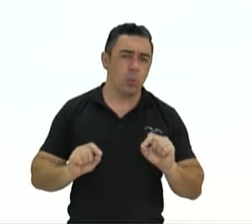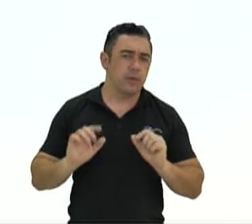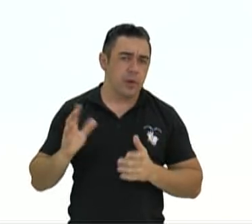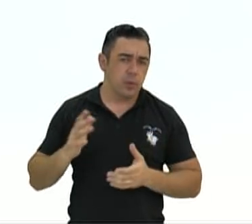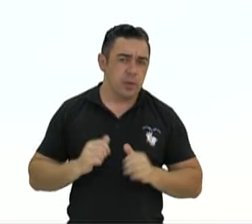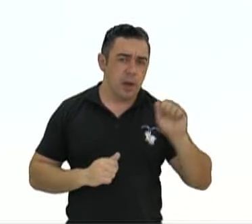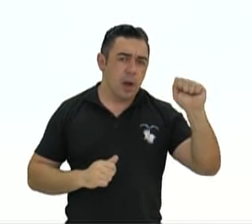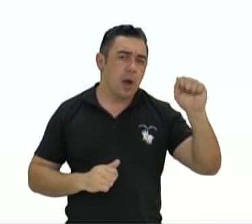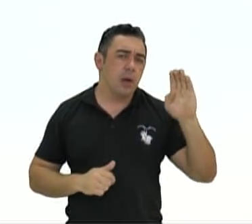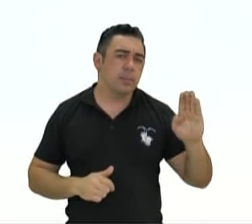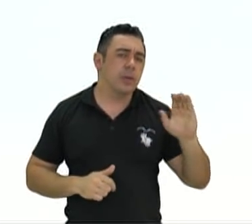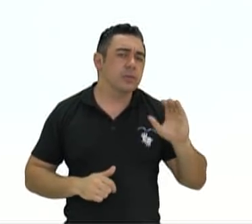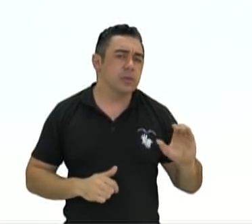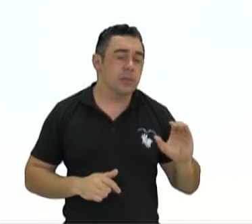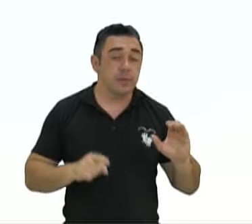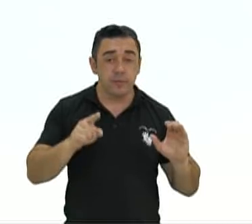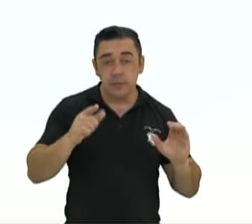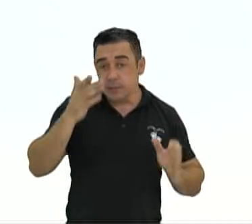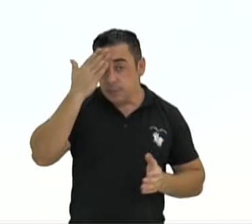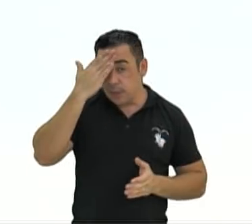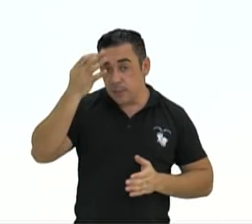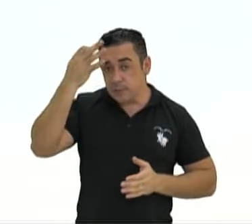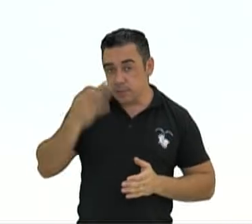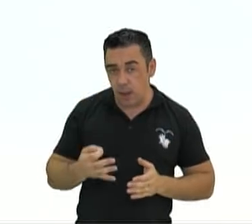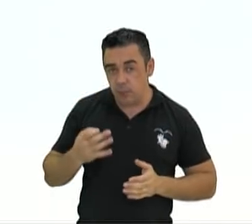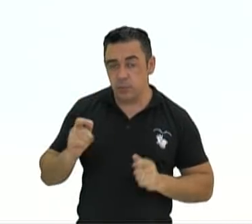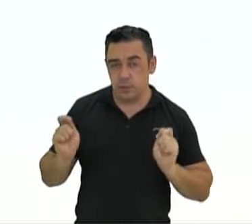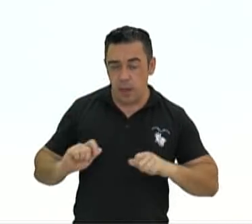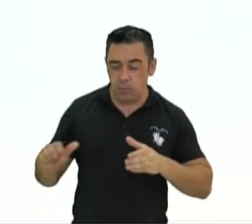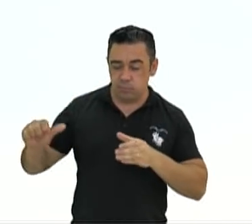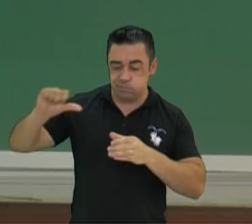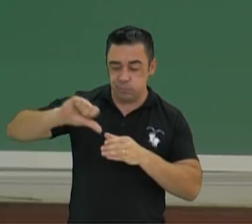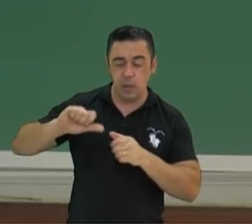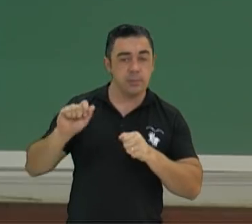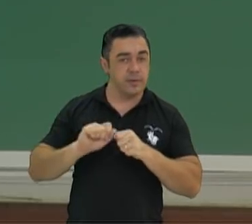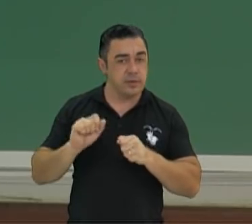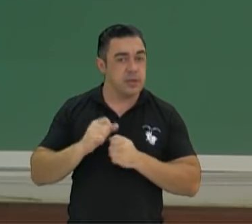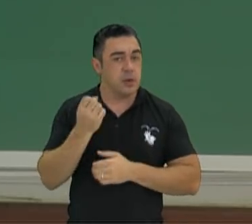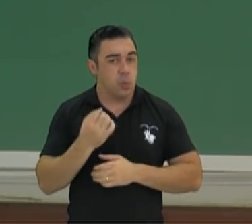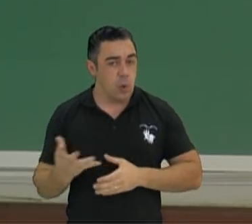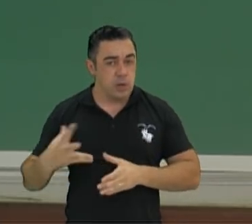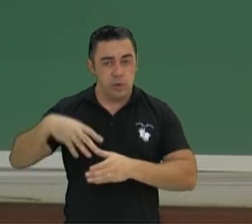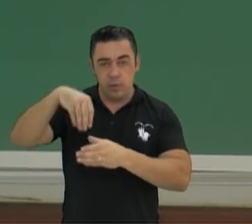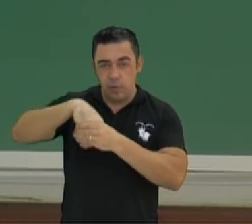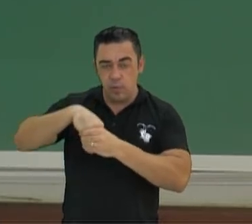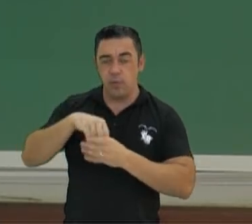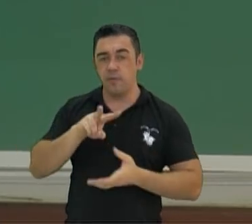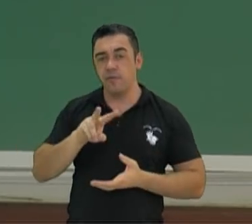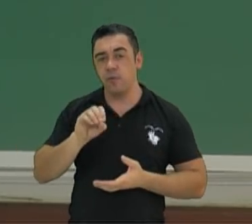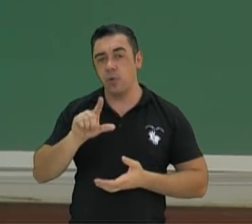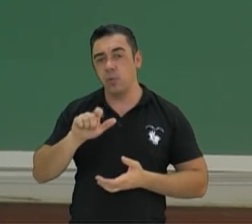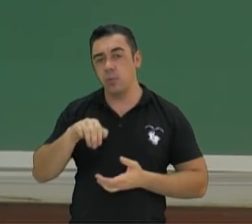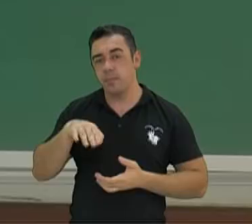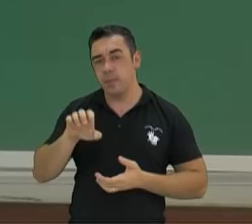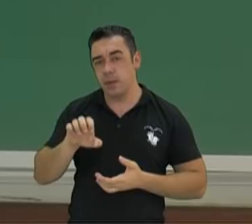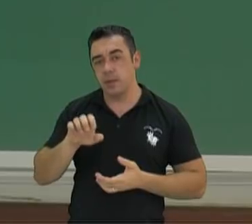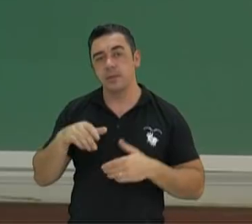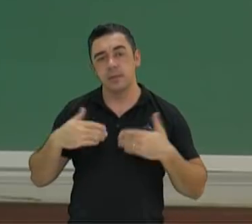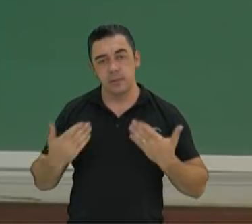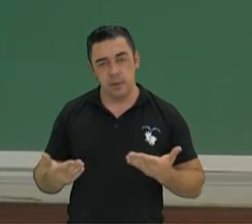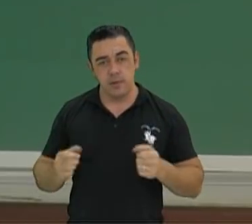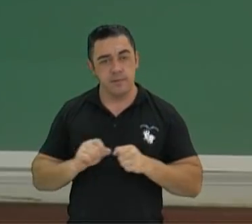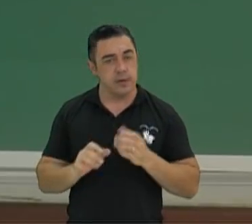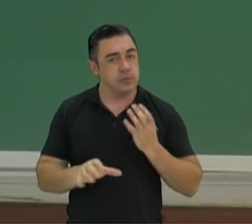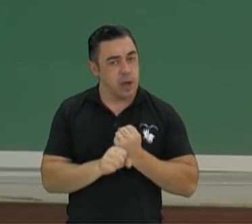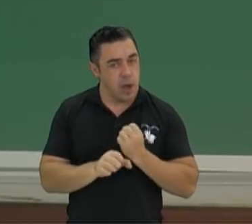vai acontecer? Para você saber se cabe ou não cabe, você tem que saber o volume do porta-sabonete. Então,